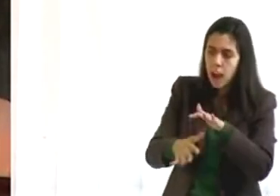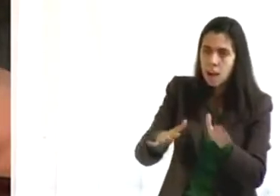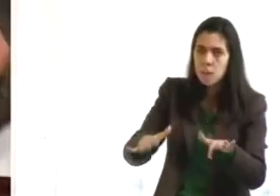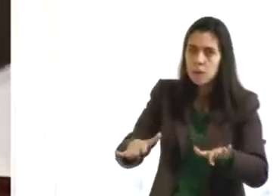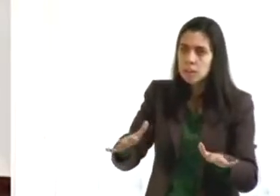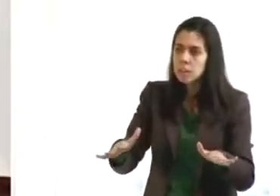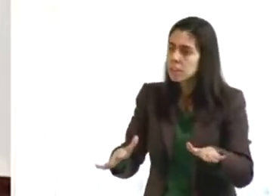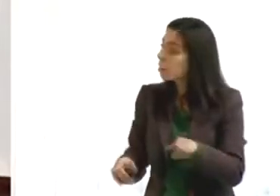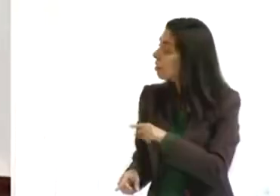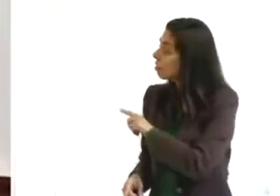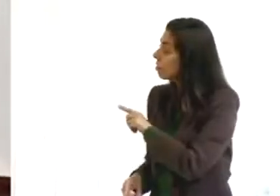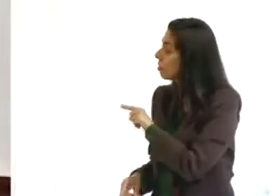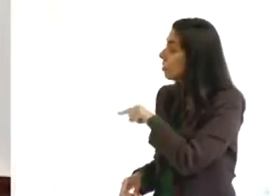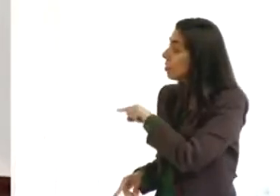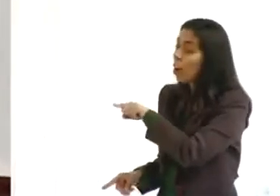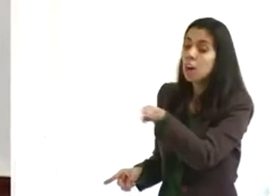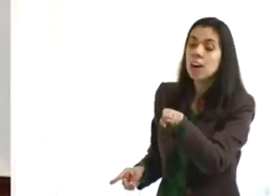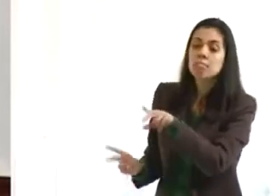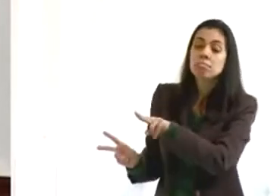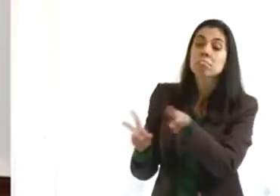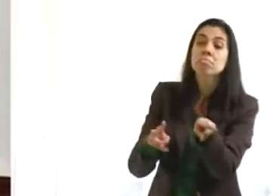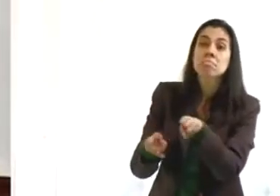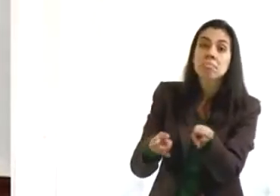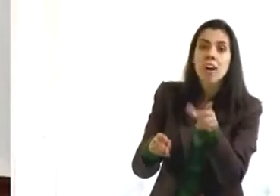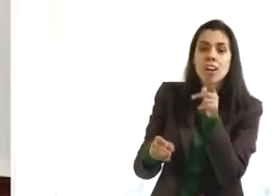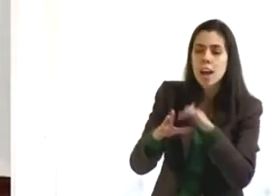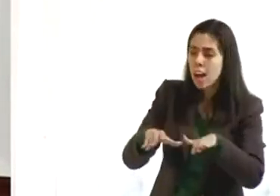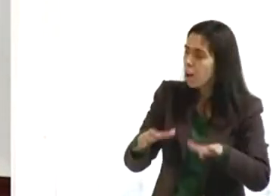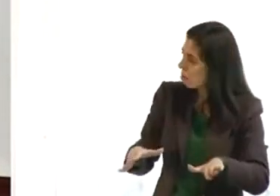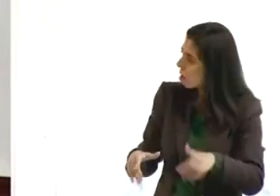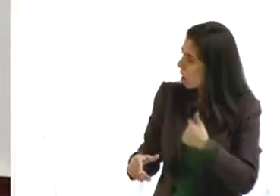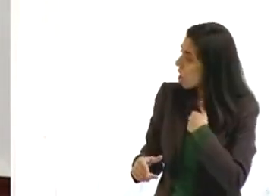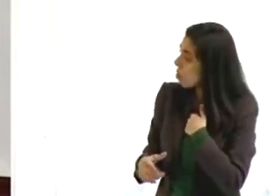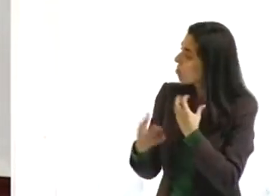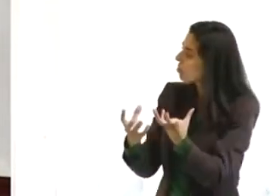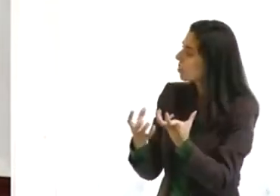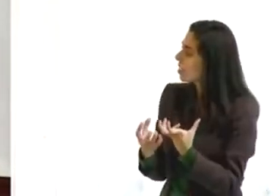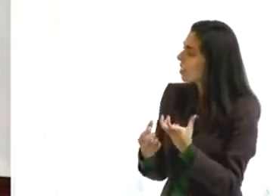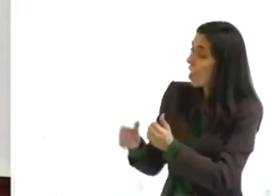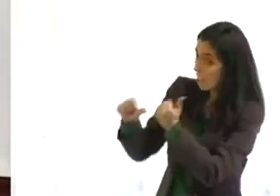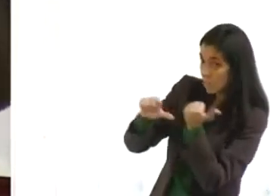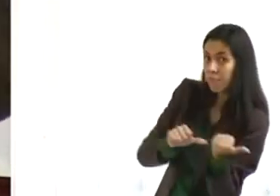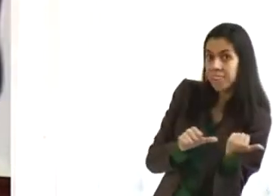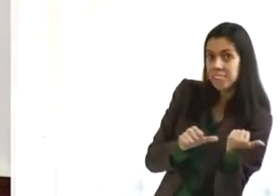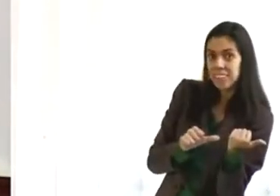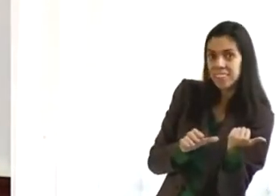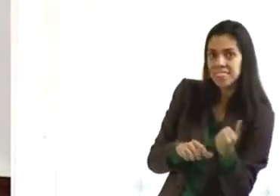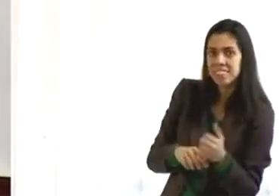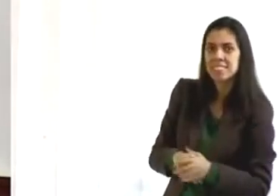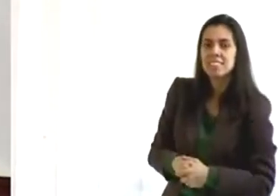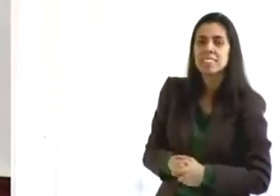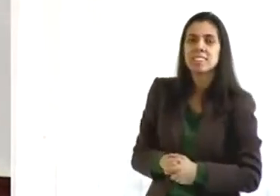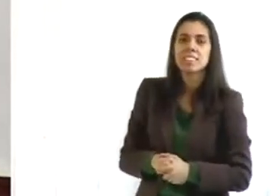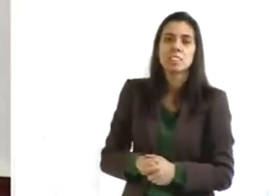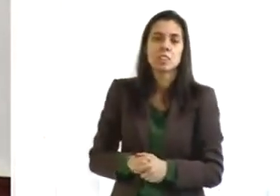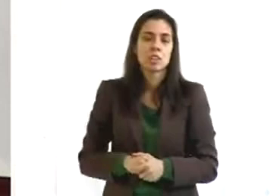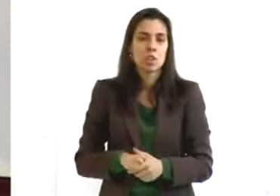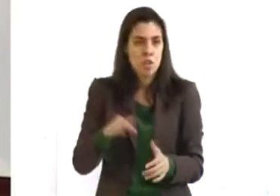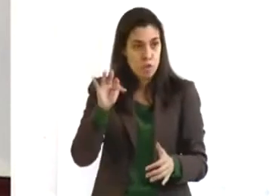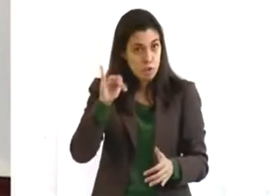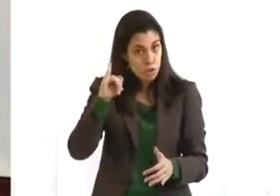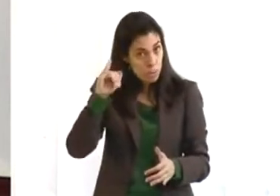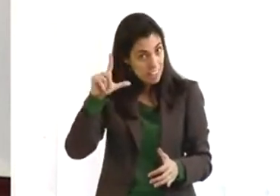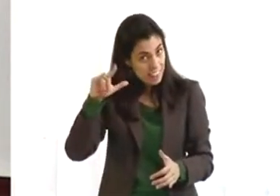E ele fala: olha ali, olha a água ali, o que impede de eu ser batizado? Mas para ele ter falado isto, é porque